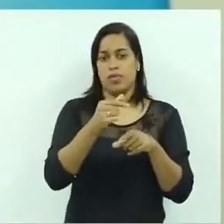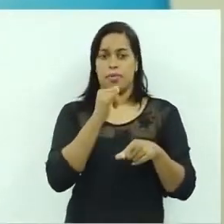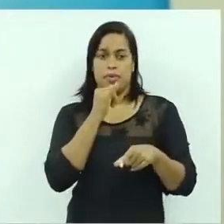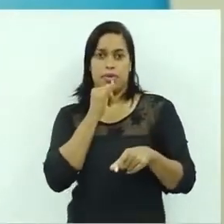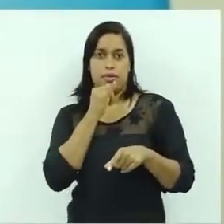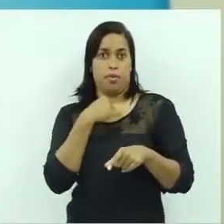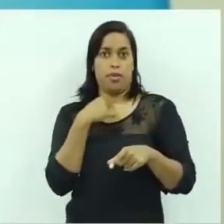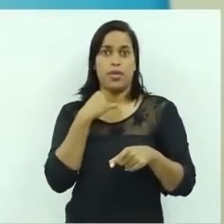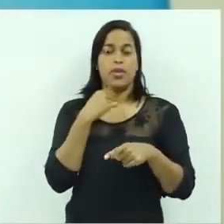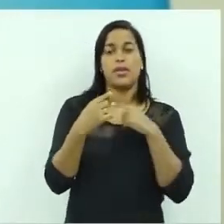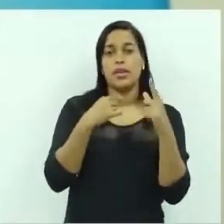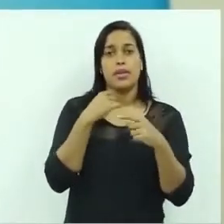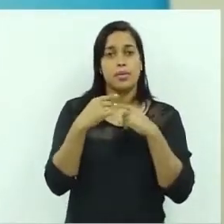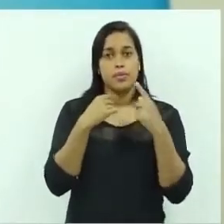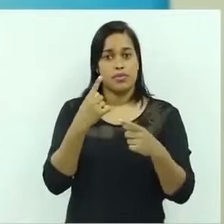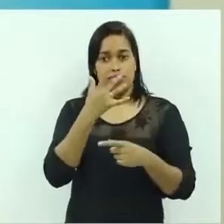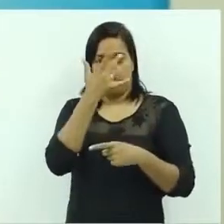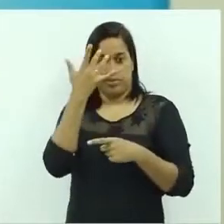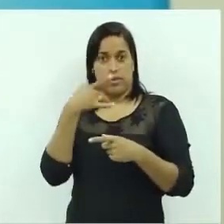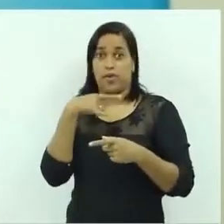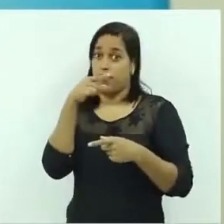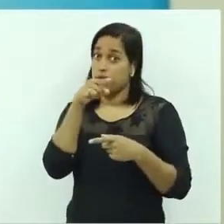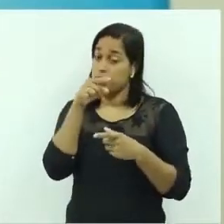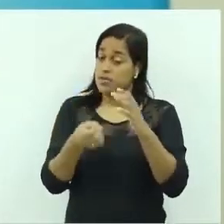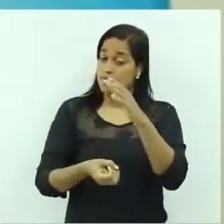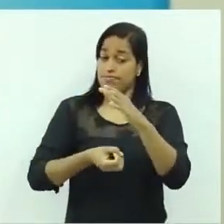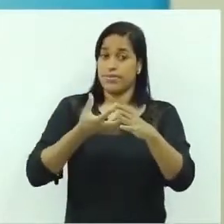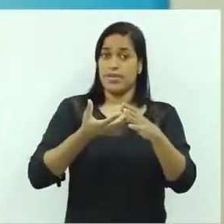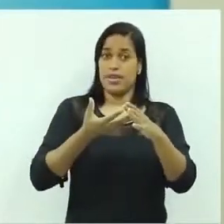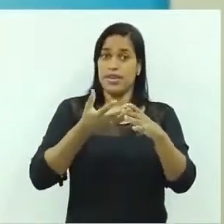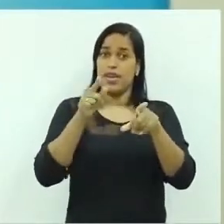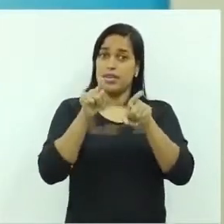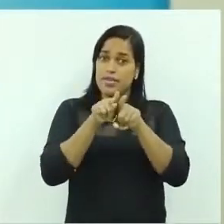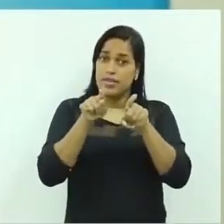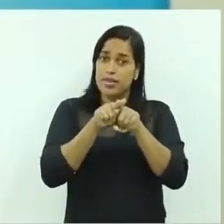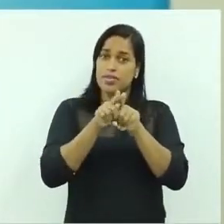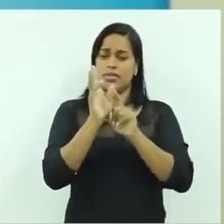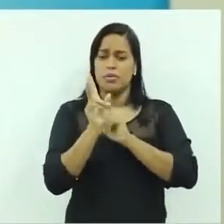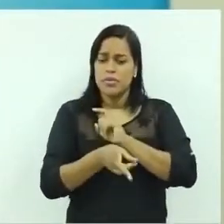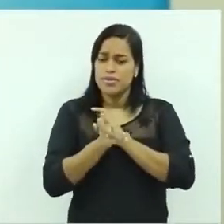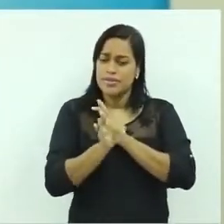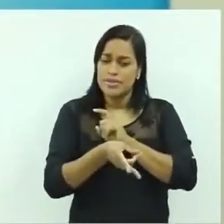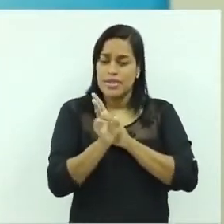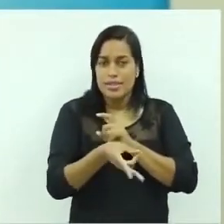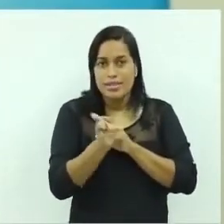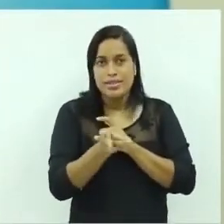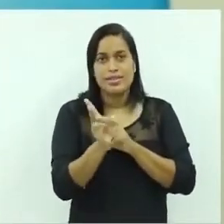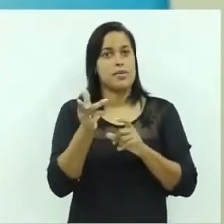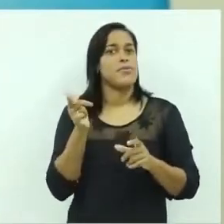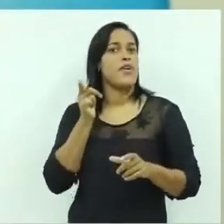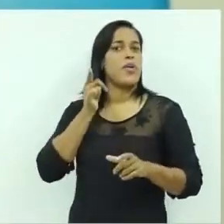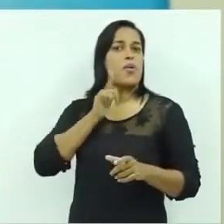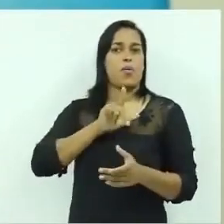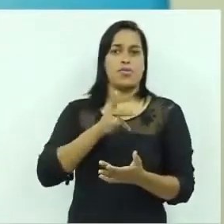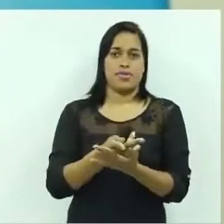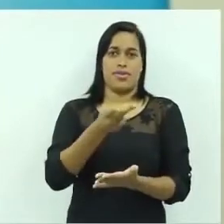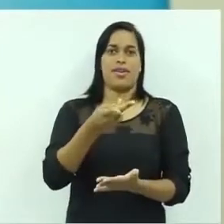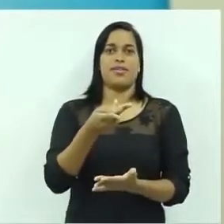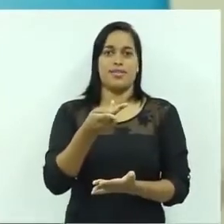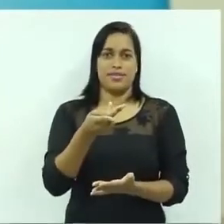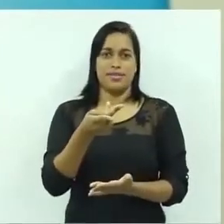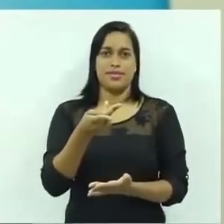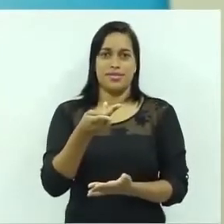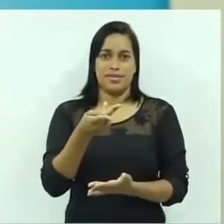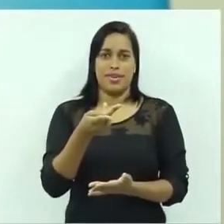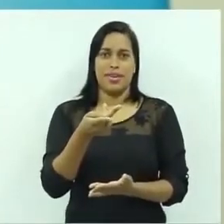pode deixar que ninguém... Porque quando você é criativo e vai levar aquilo a cabo, ou seja, você vai conseguir realizar aquilo, o